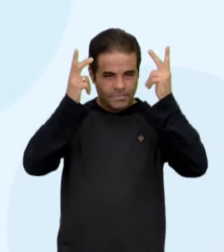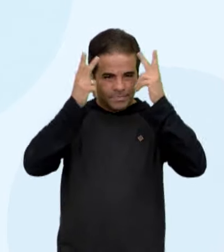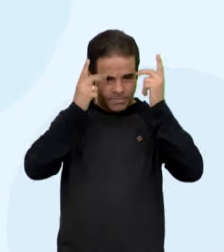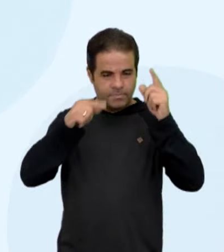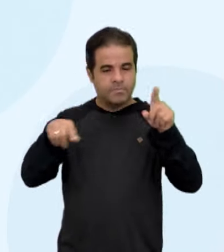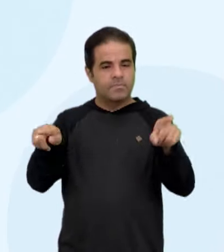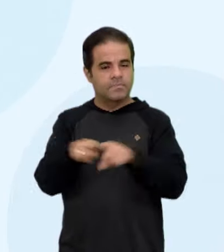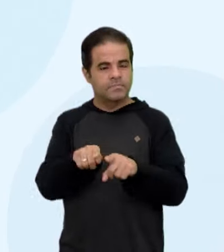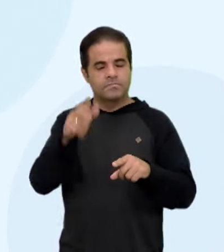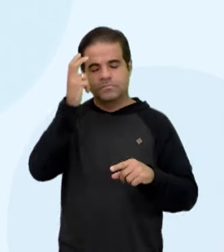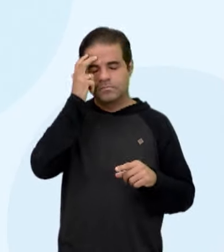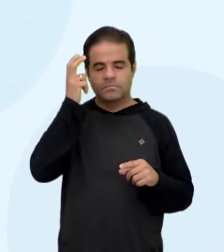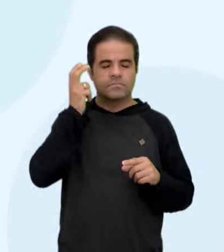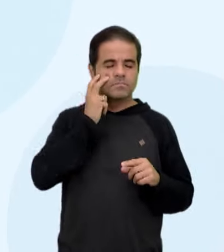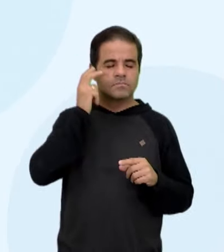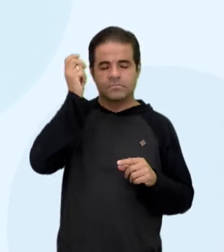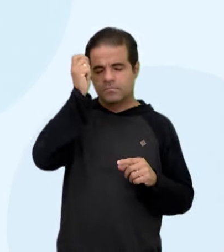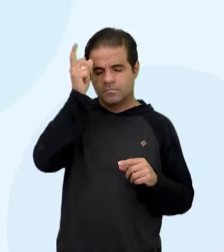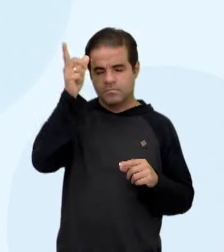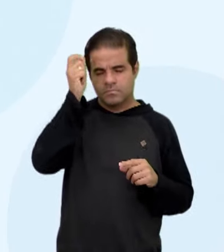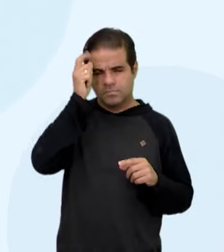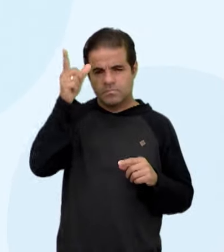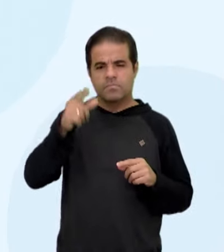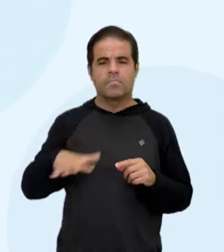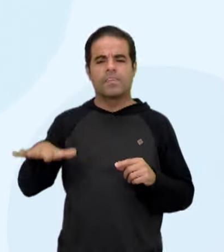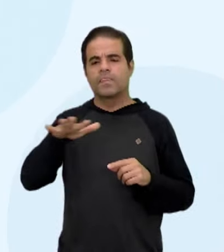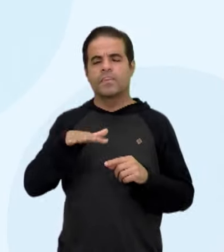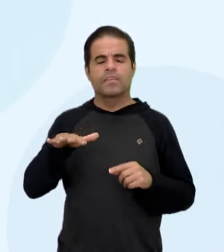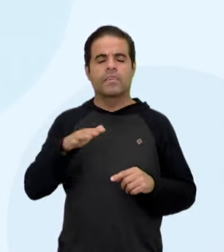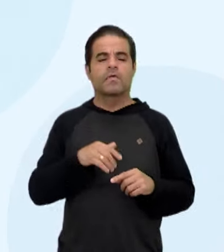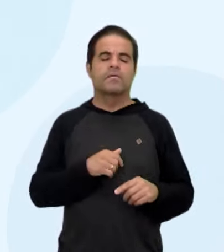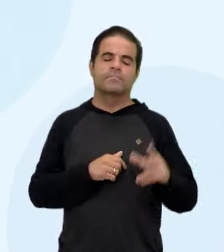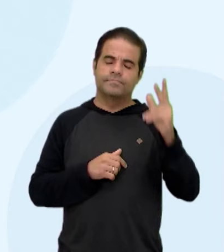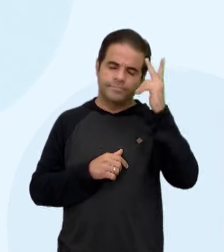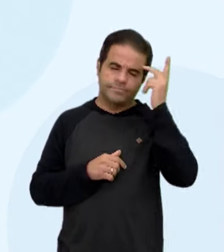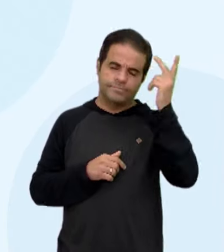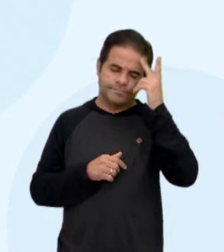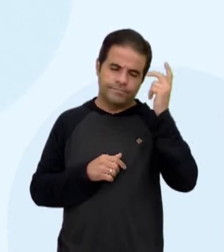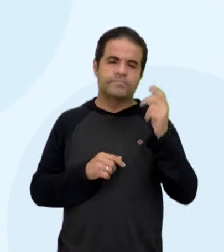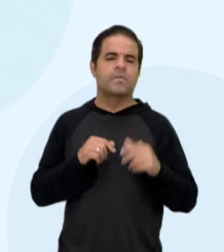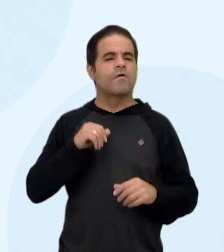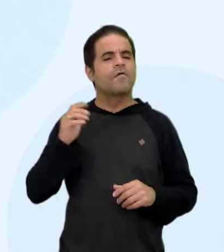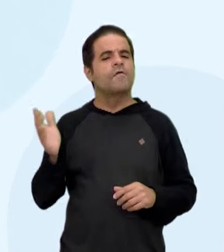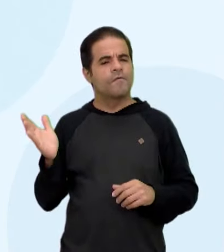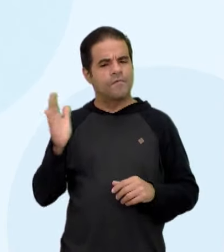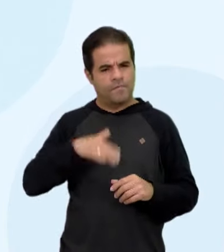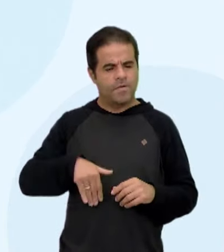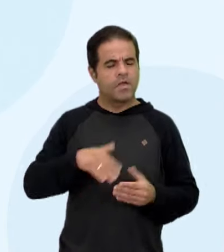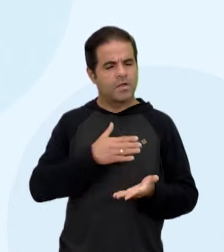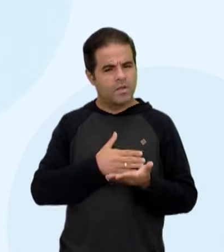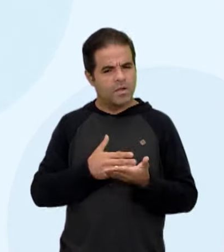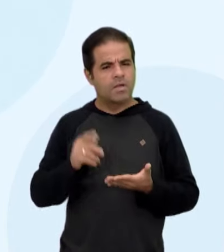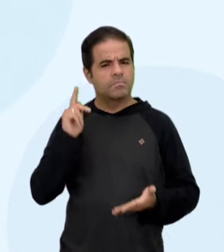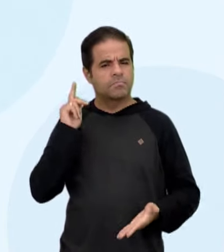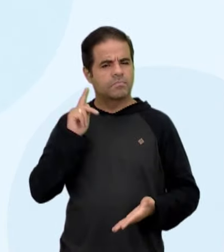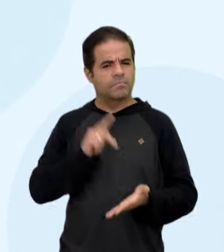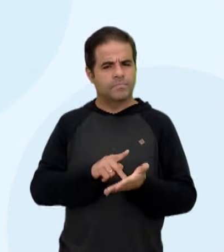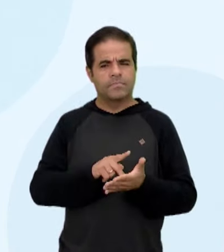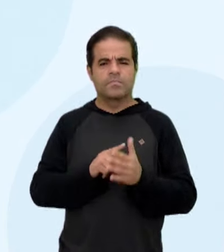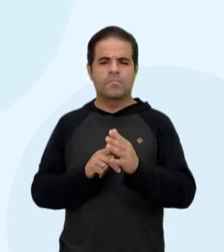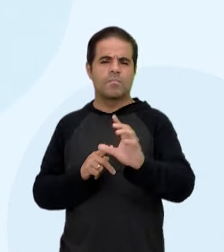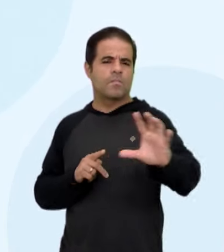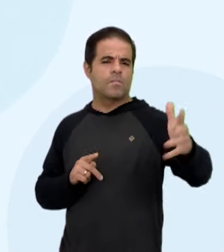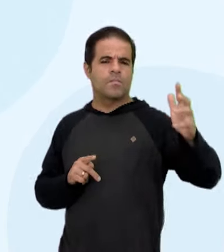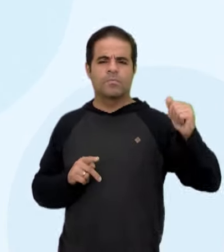e paisagem cultural. A paisagem natural é aquilo que vem de origem da natureza,